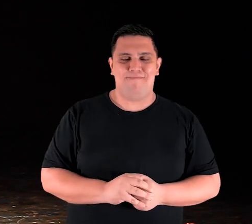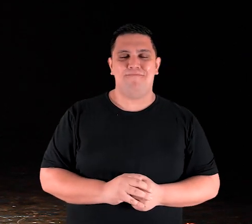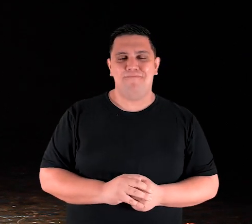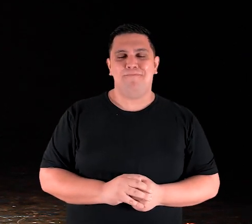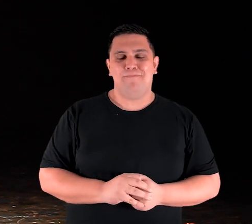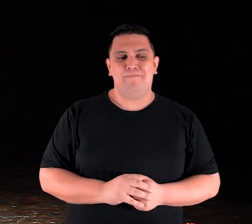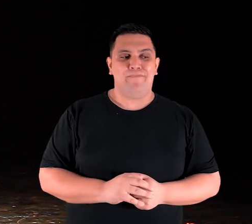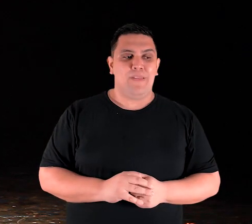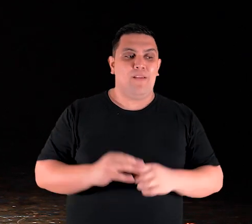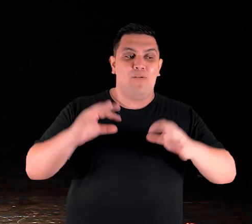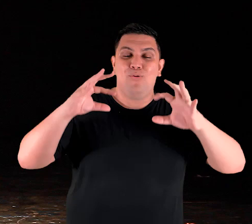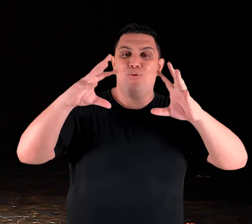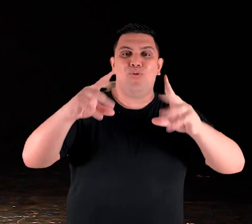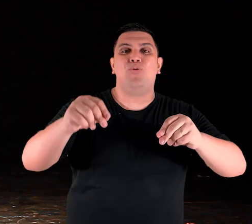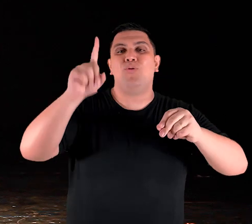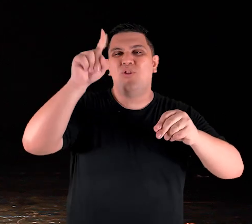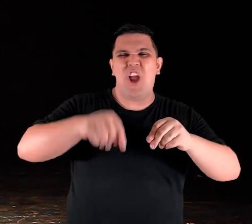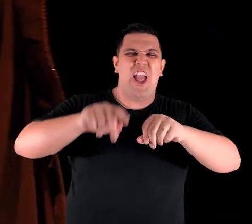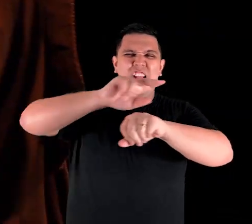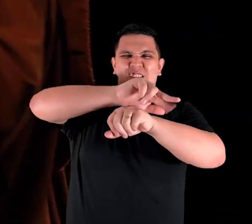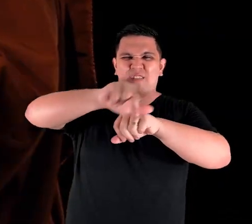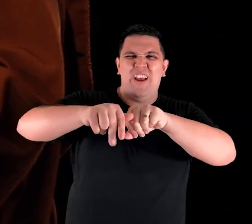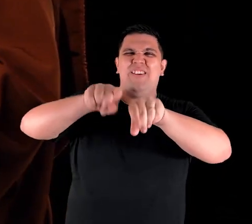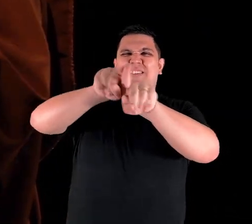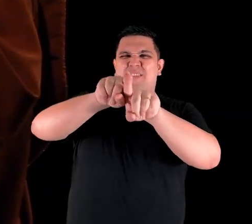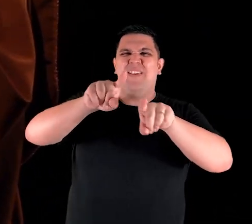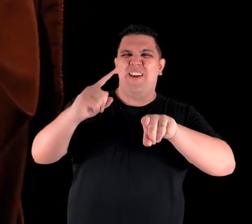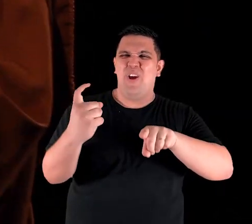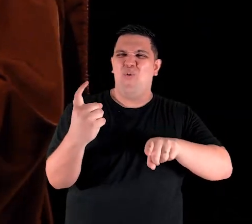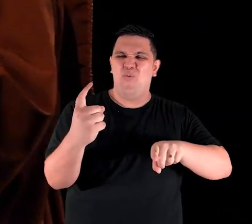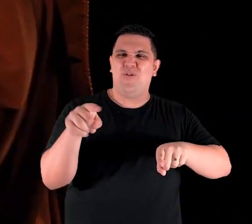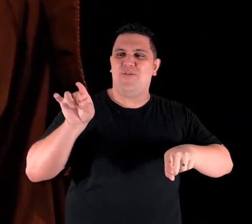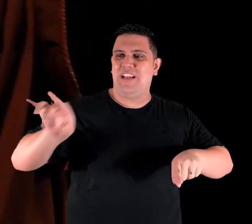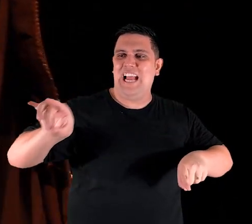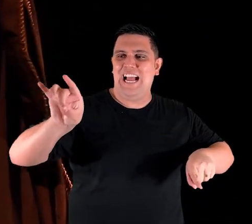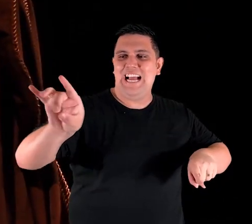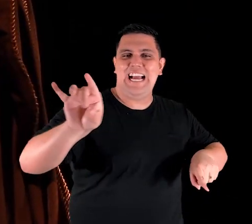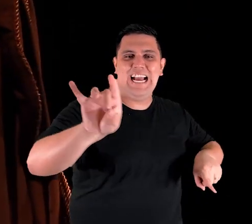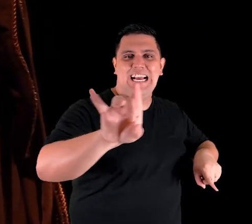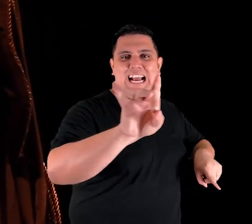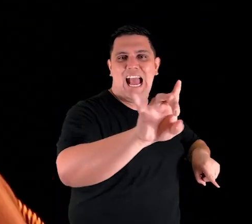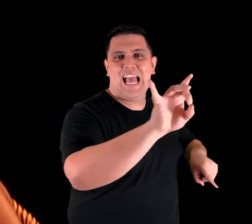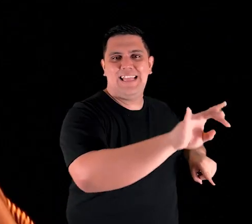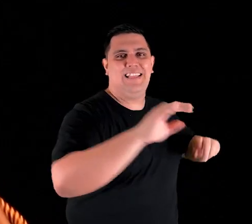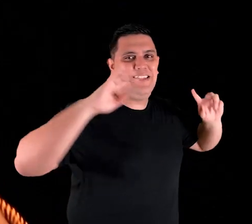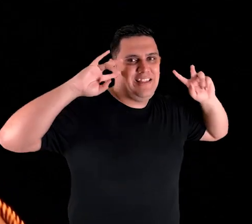O todo é diverso e único em cada ser humano.